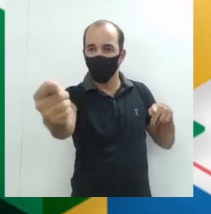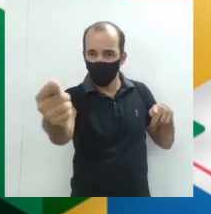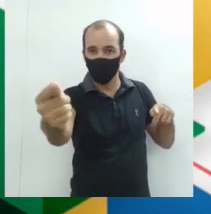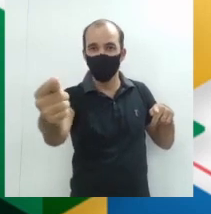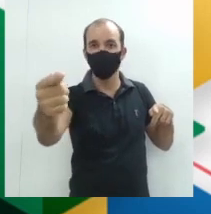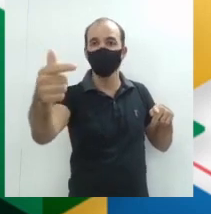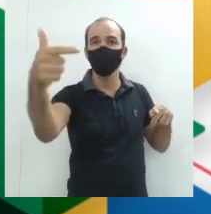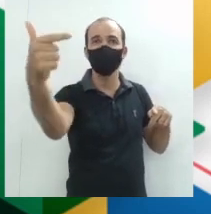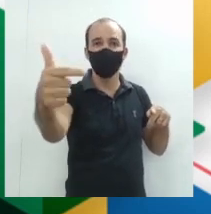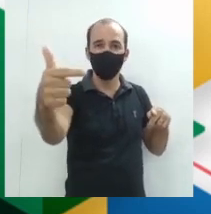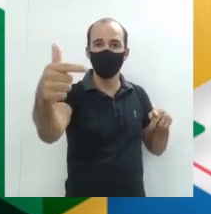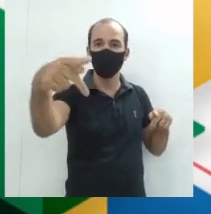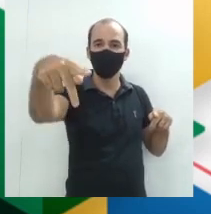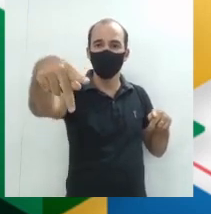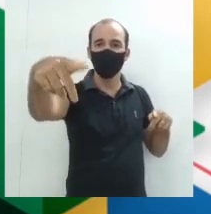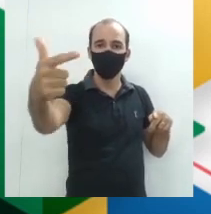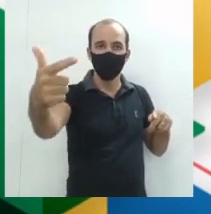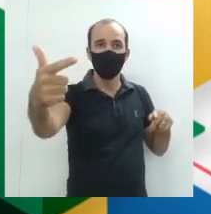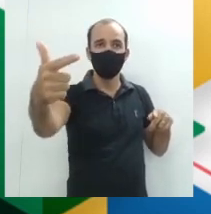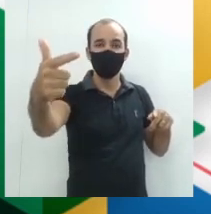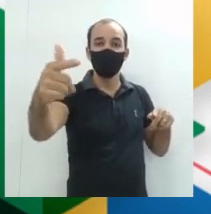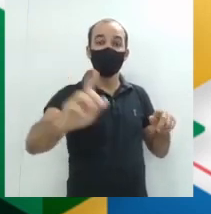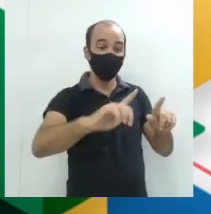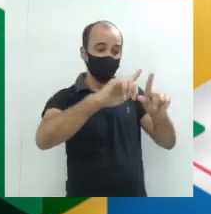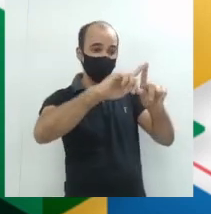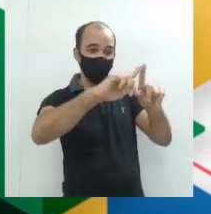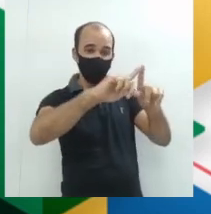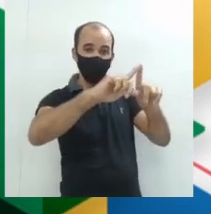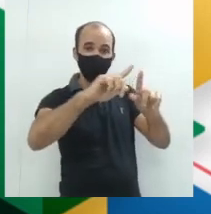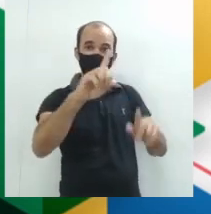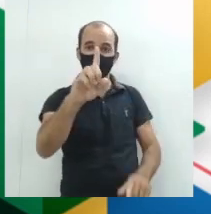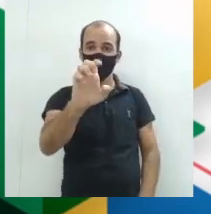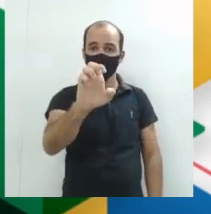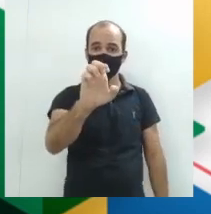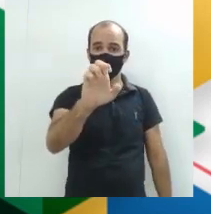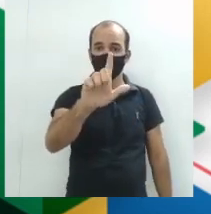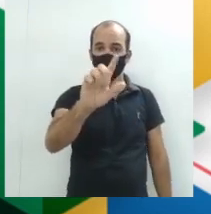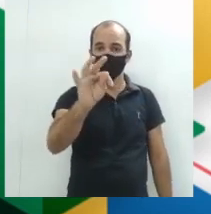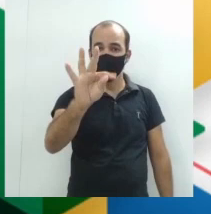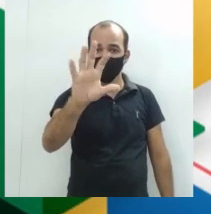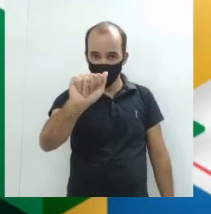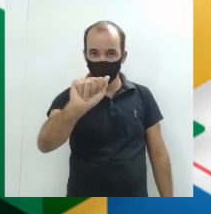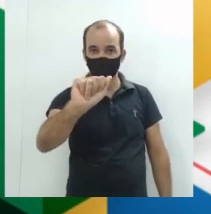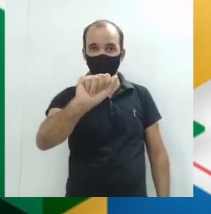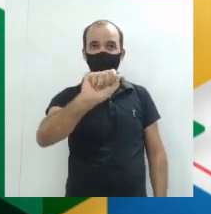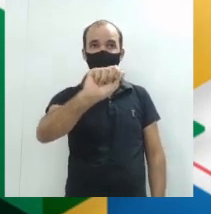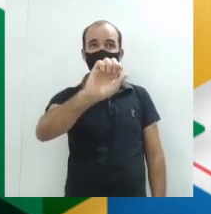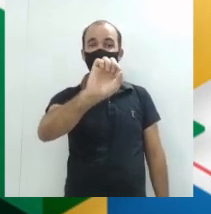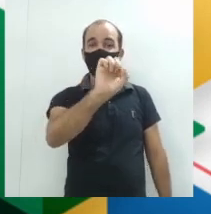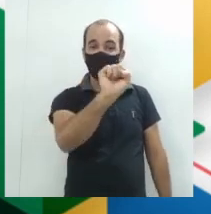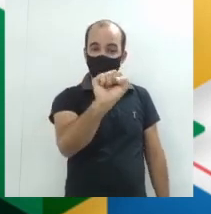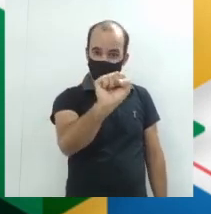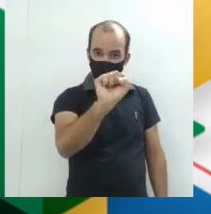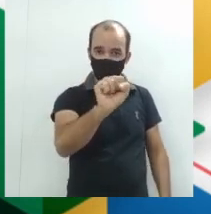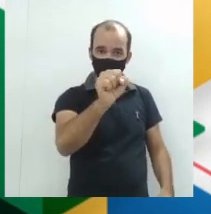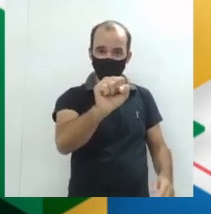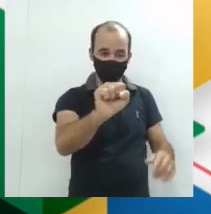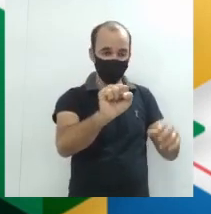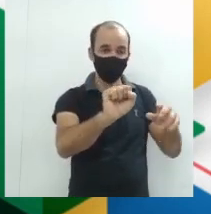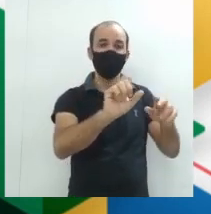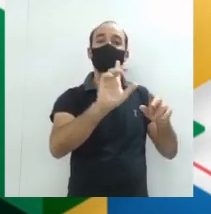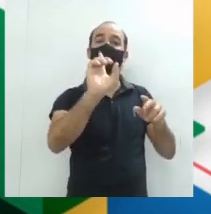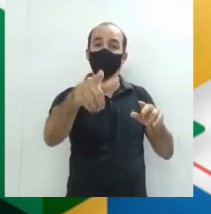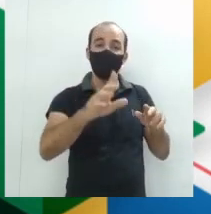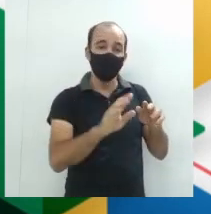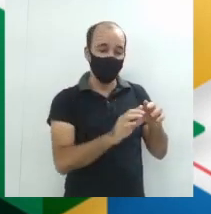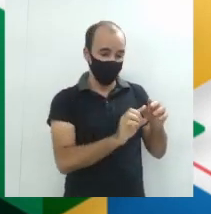posição 2. O ΔS é digamos assim, a trajetória, é o caminho descrito por